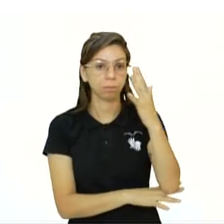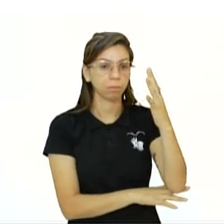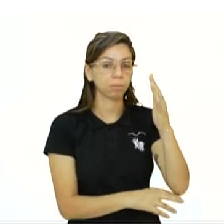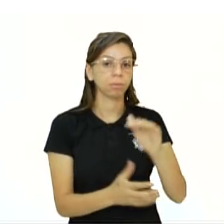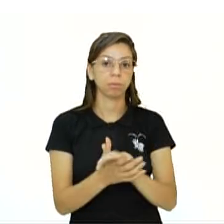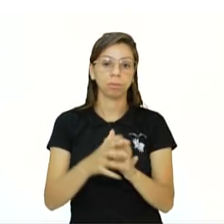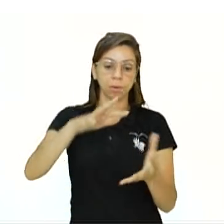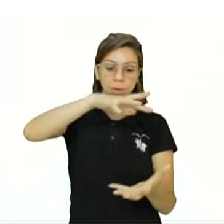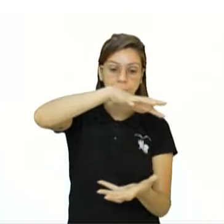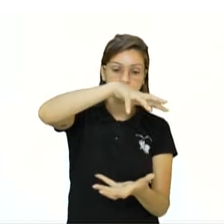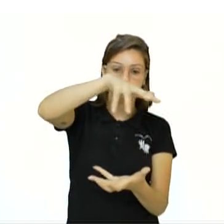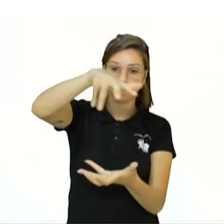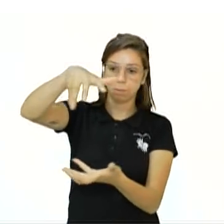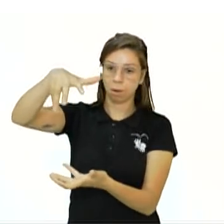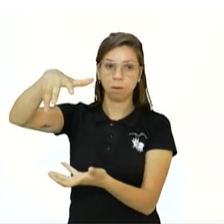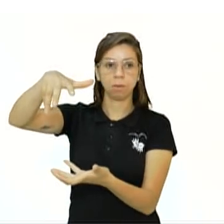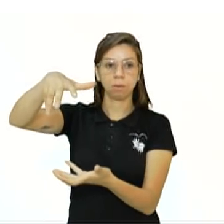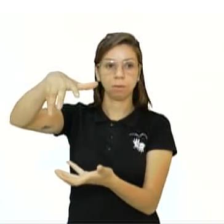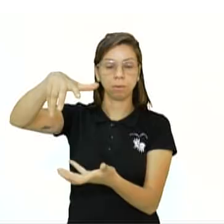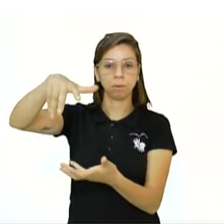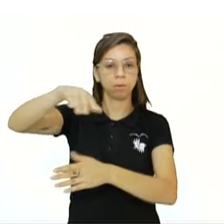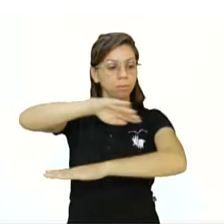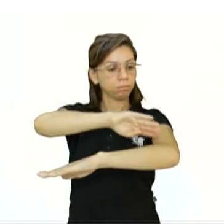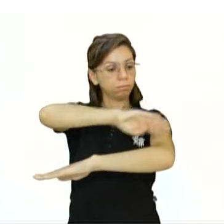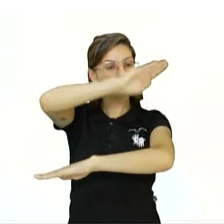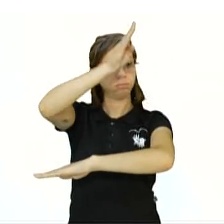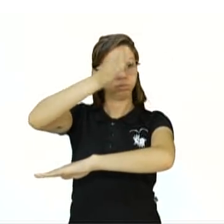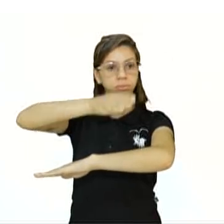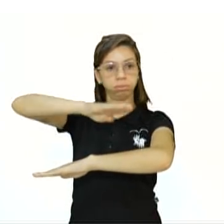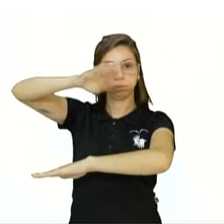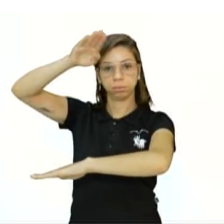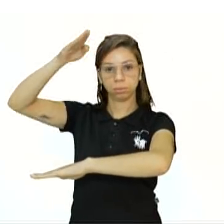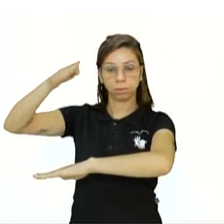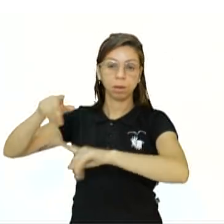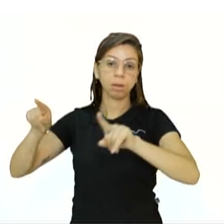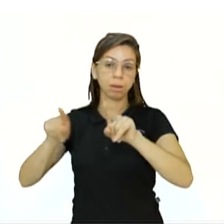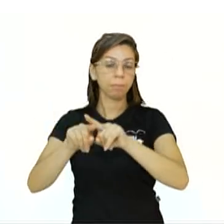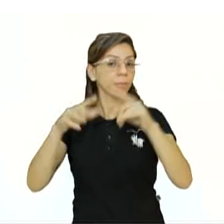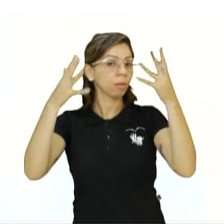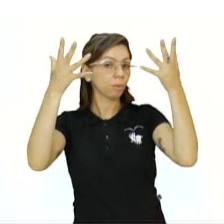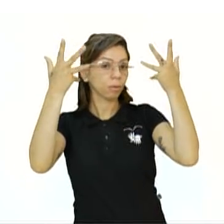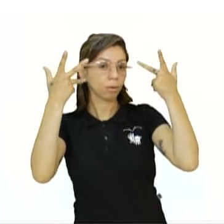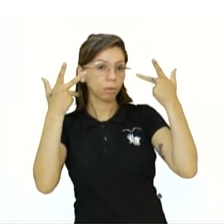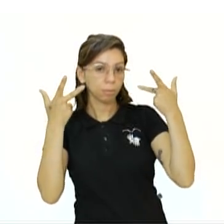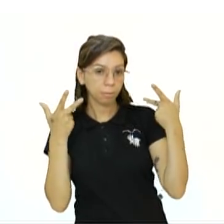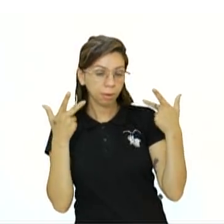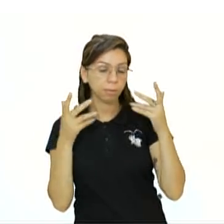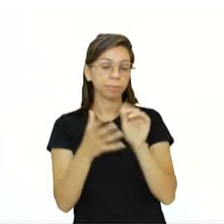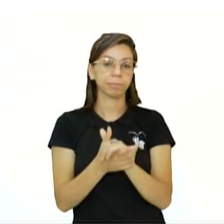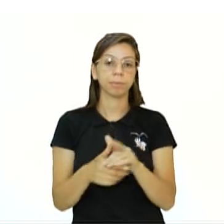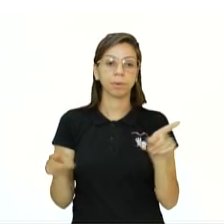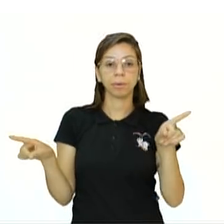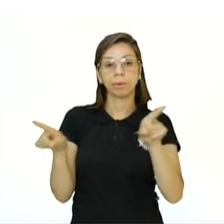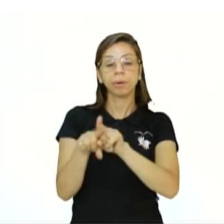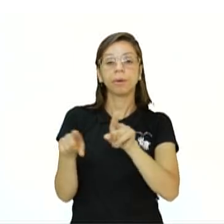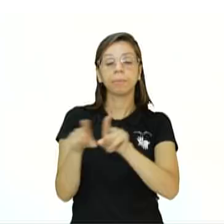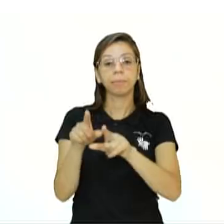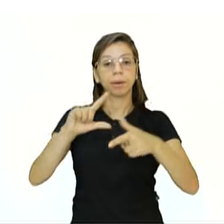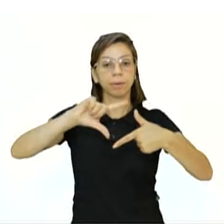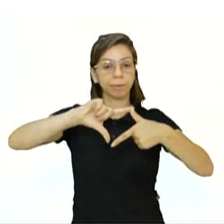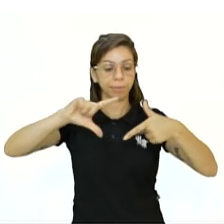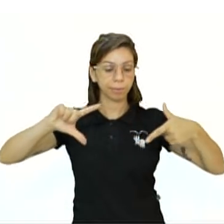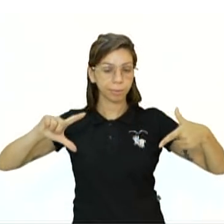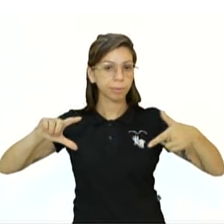nosso planeta Terra, as montanhas, nos animaizinhos. Também as formas geométricas